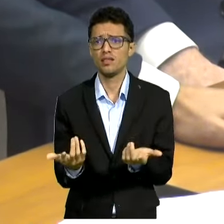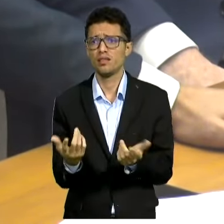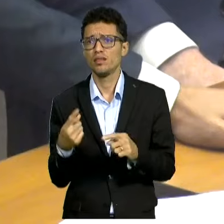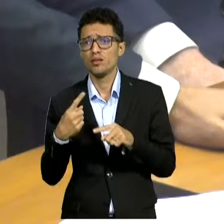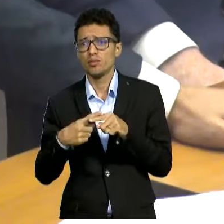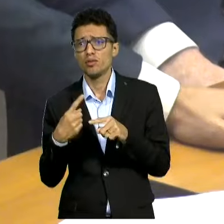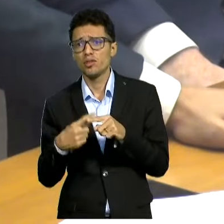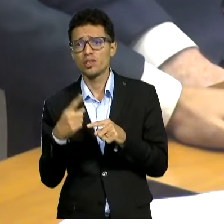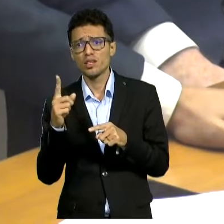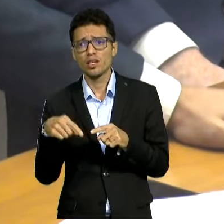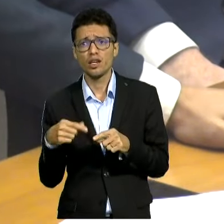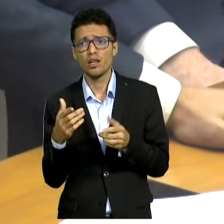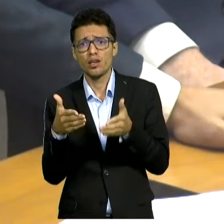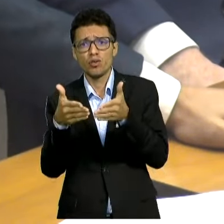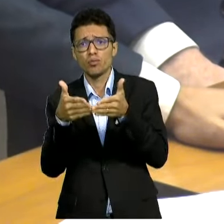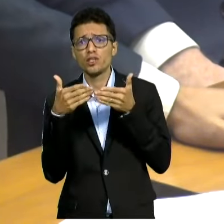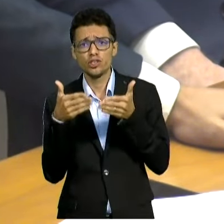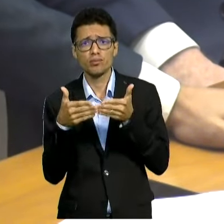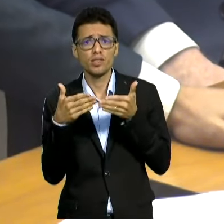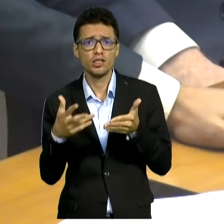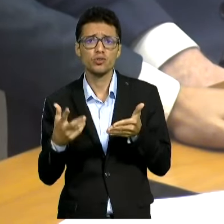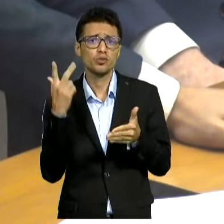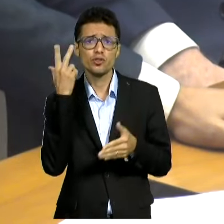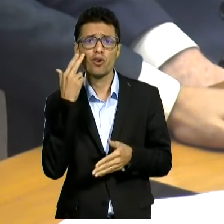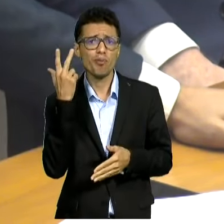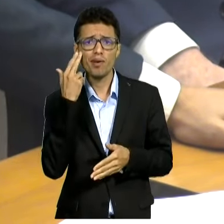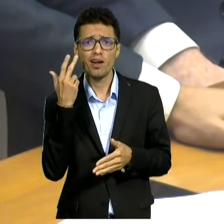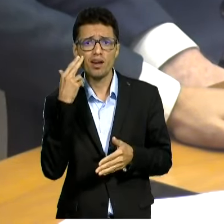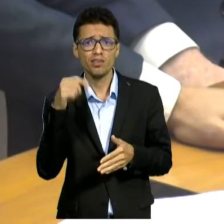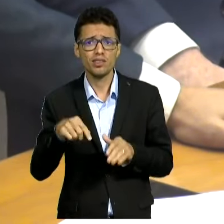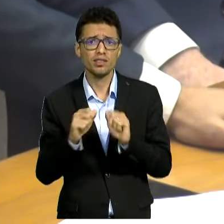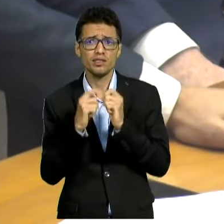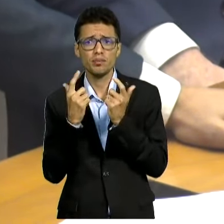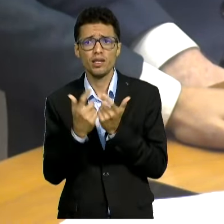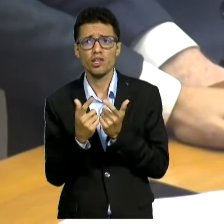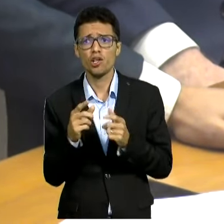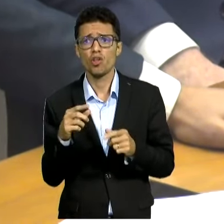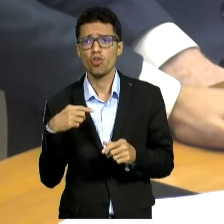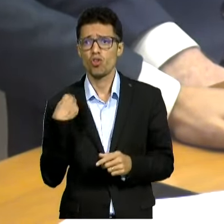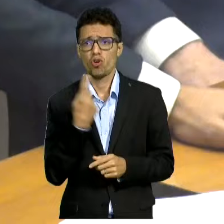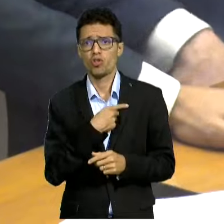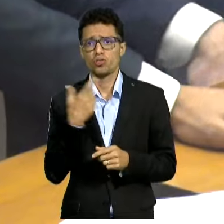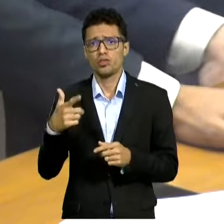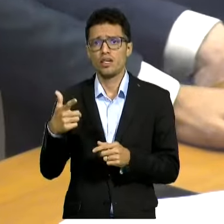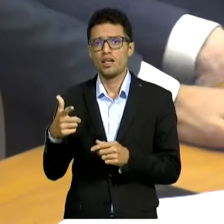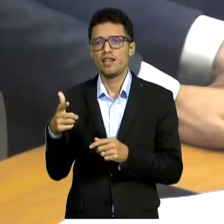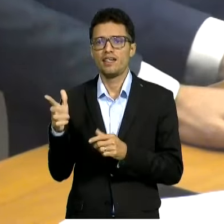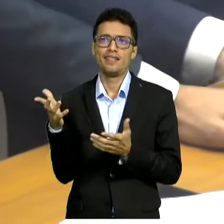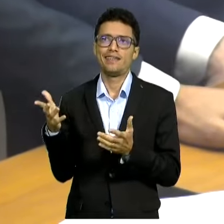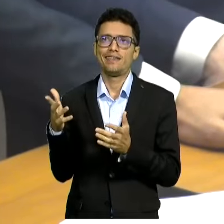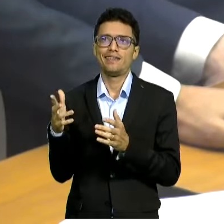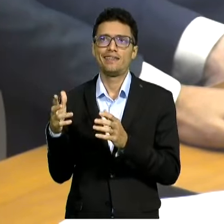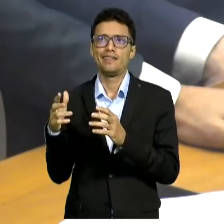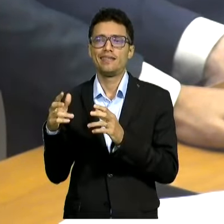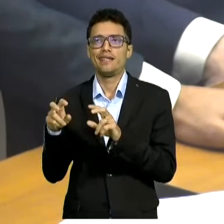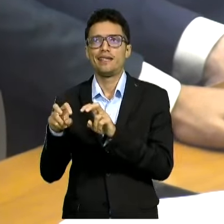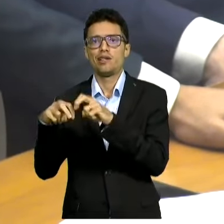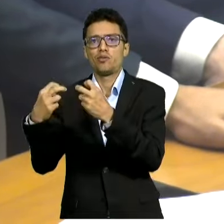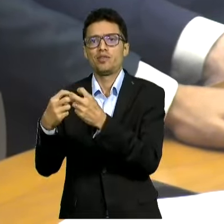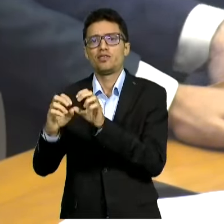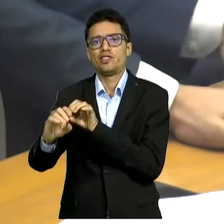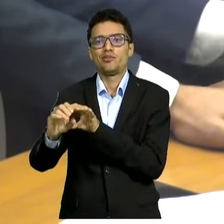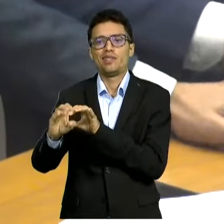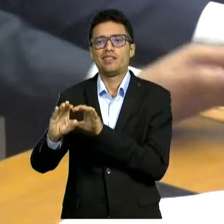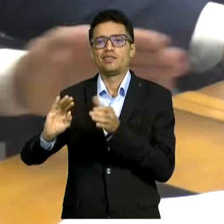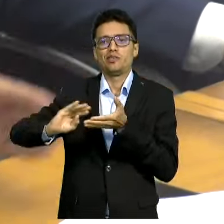usual, na praxe da casa. A gente não está retirando competência da Comissão de Educação. A gente, diante da magnitude do